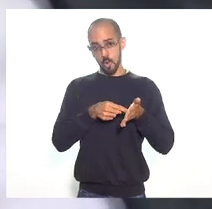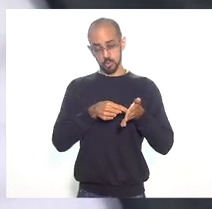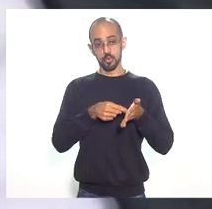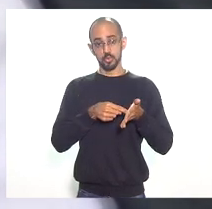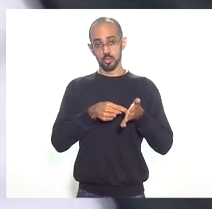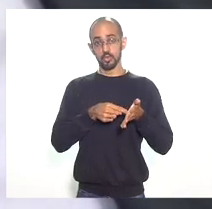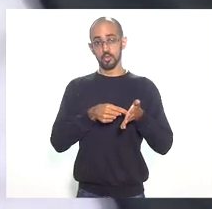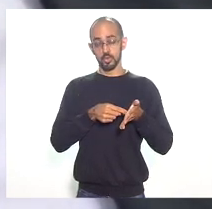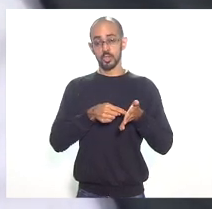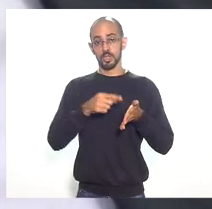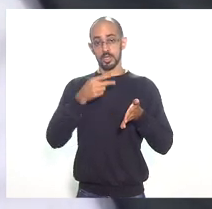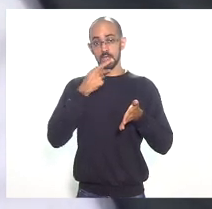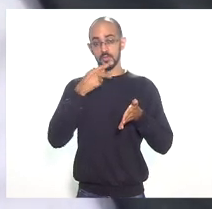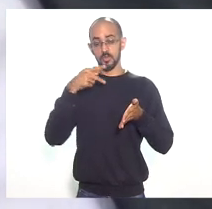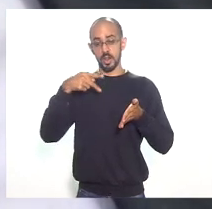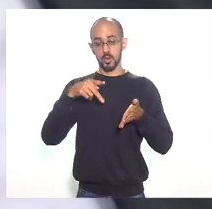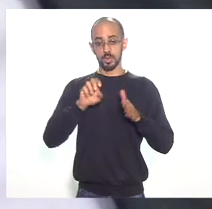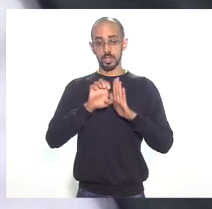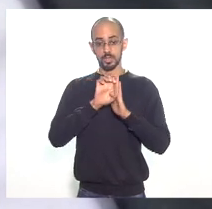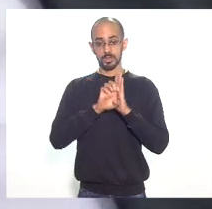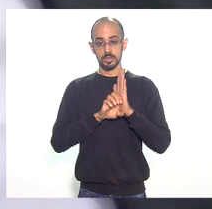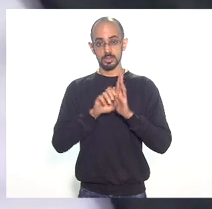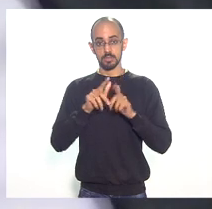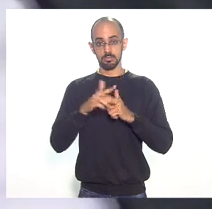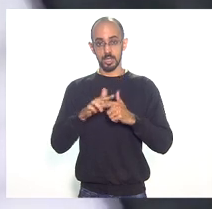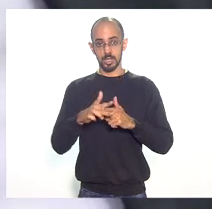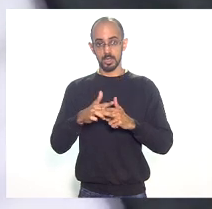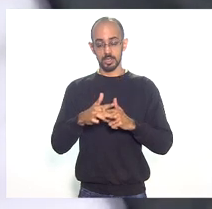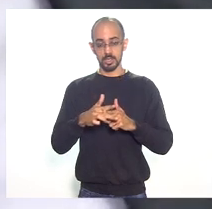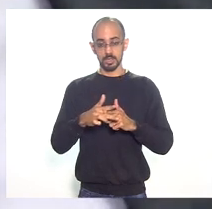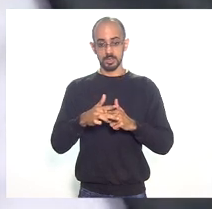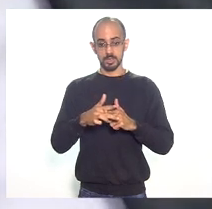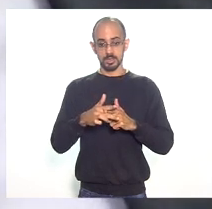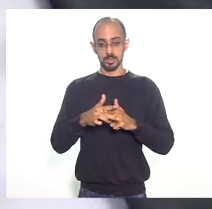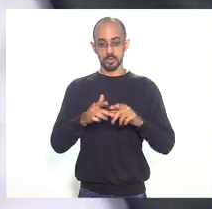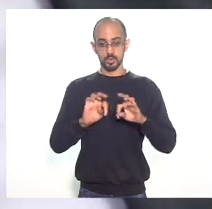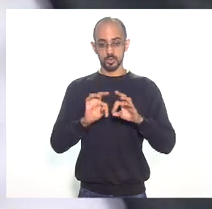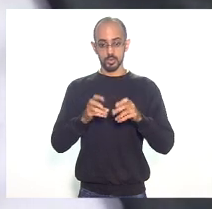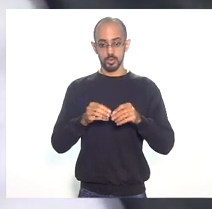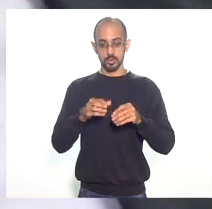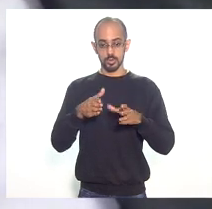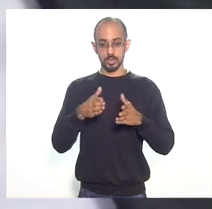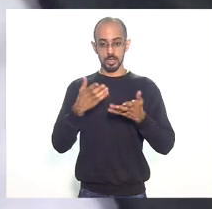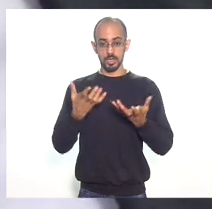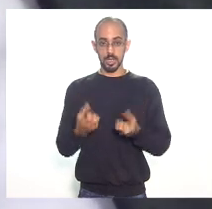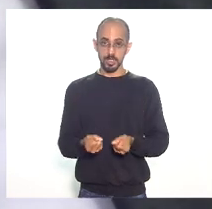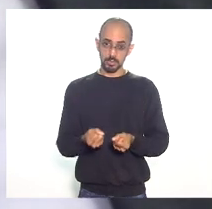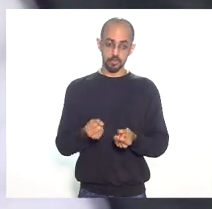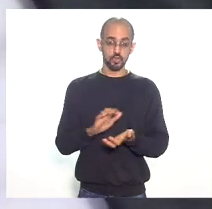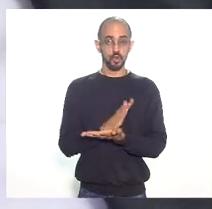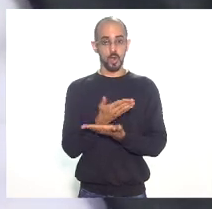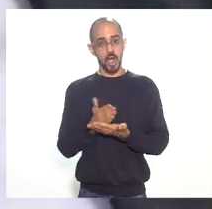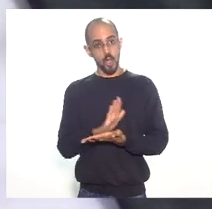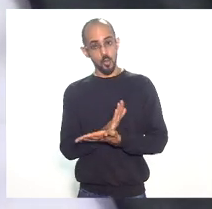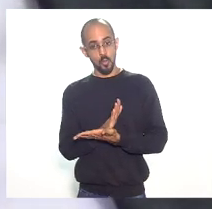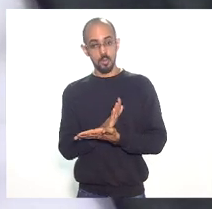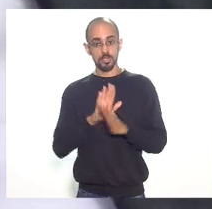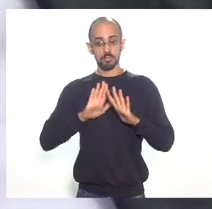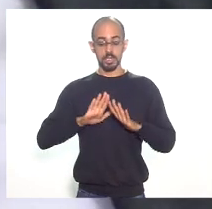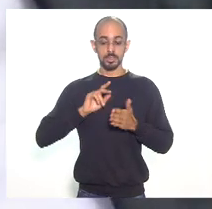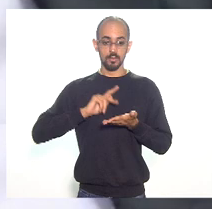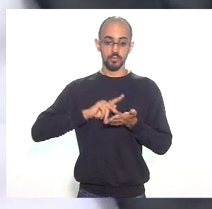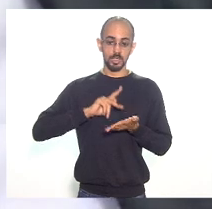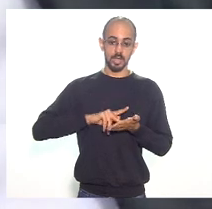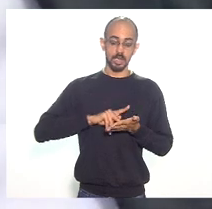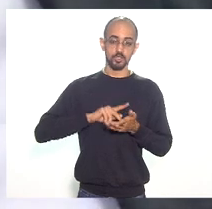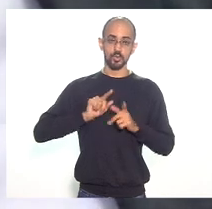diante do destaque das emendas que o deputado Charles Batista apresentou, ele recepcionou algumas emendas, mas, na verdade,